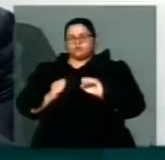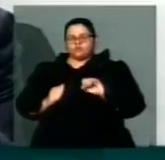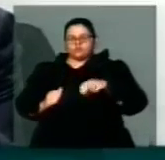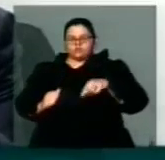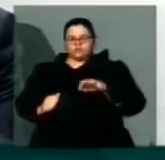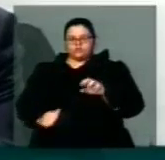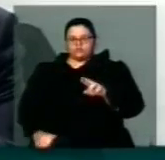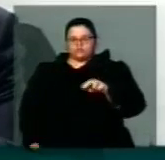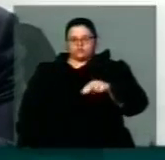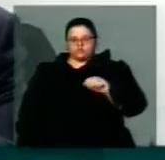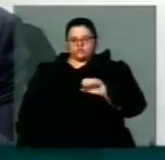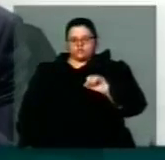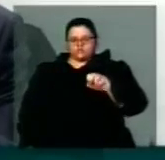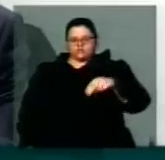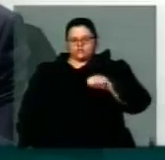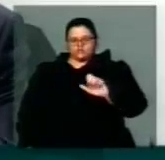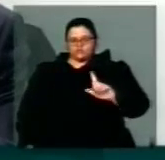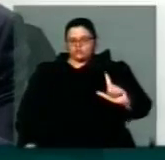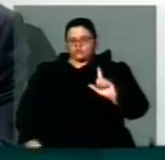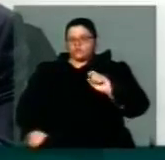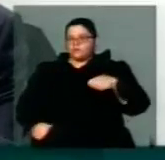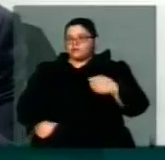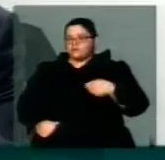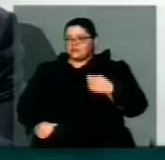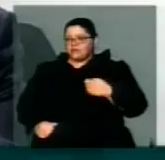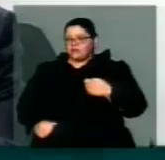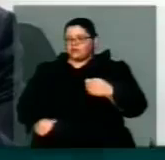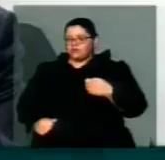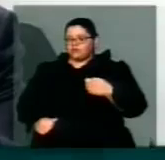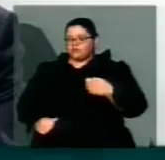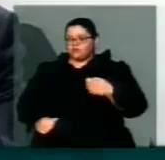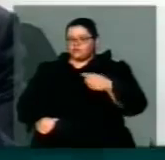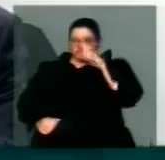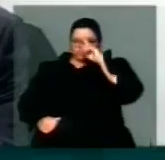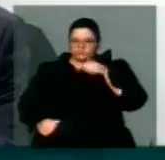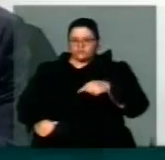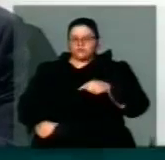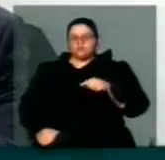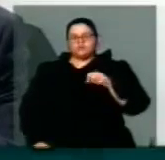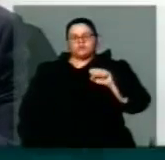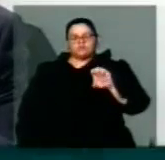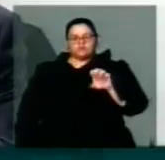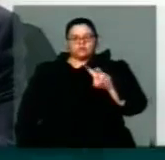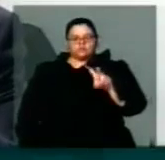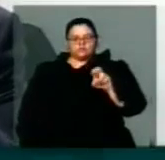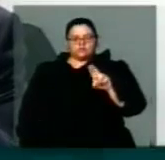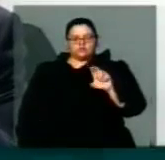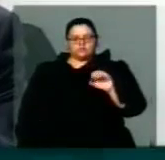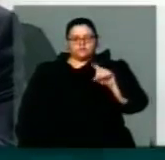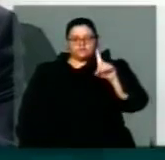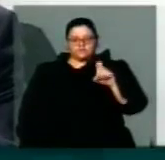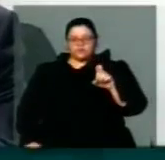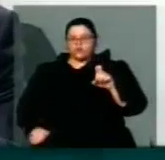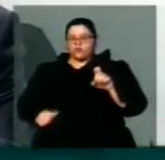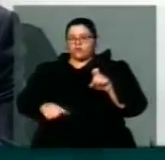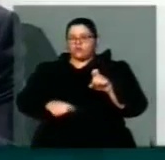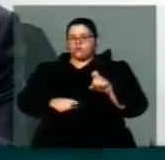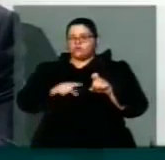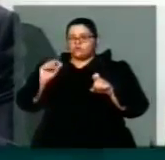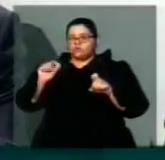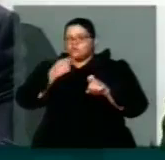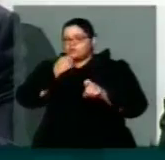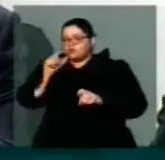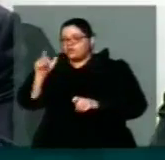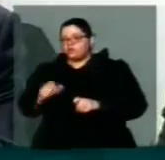de 2003 a 2008, que teria sido nomeada pelo PMDB. E no pedido de